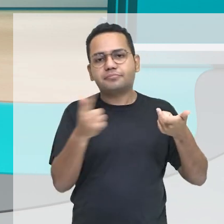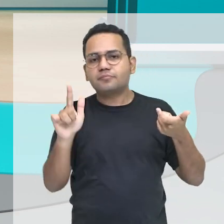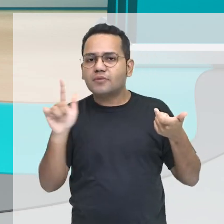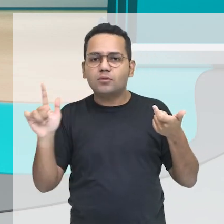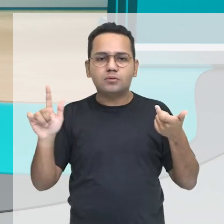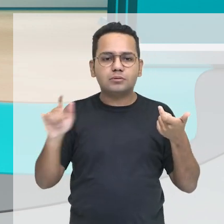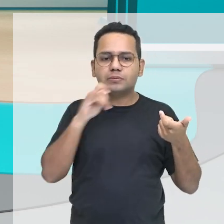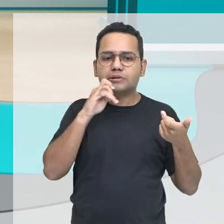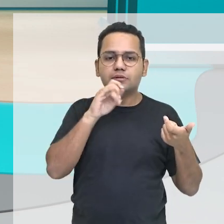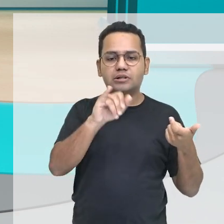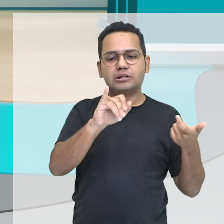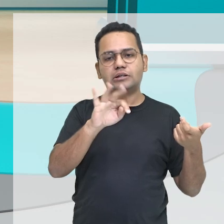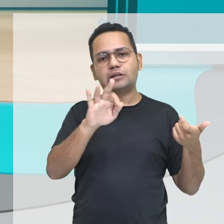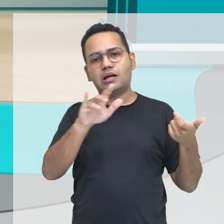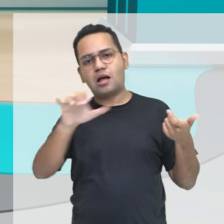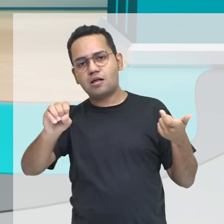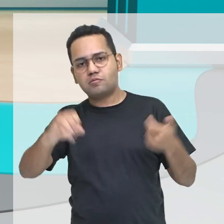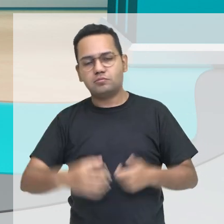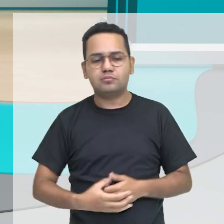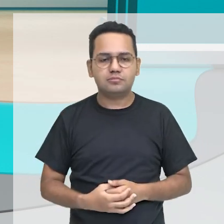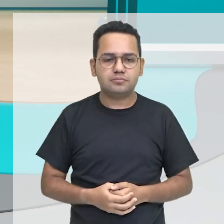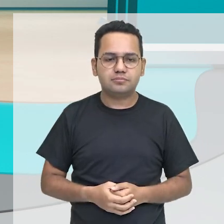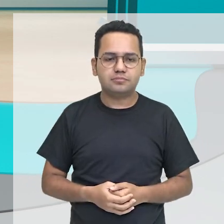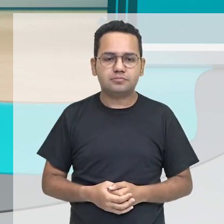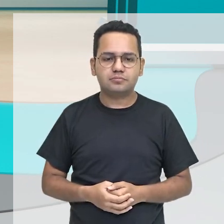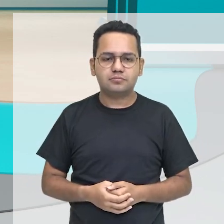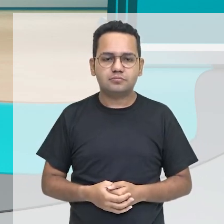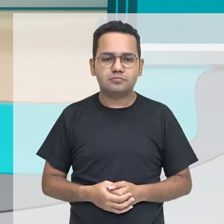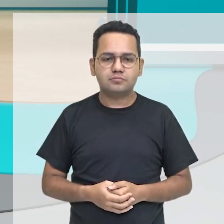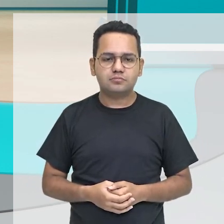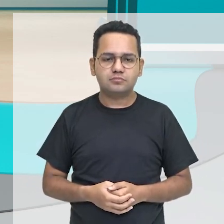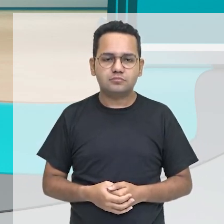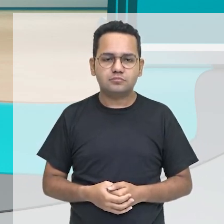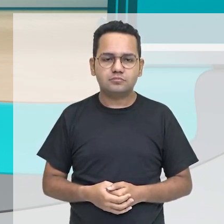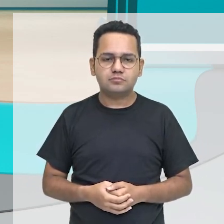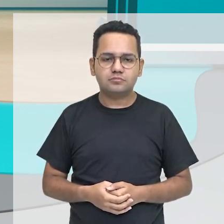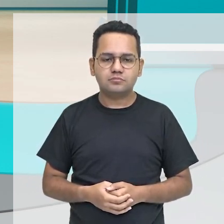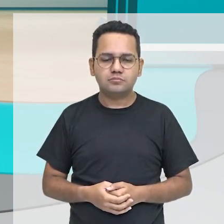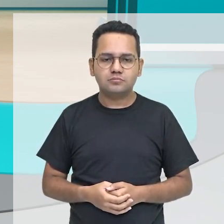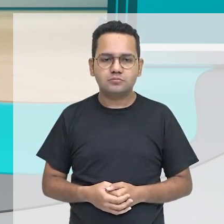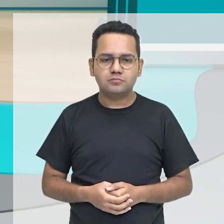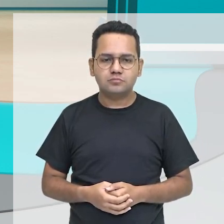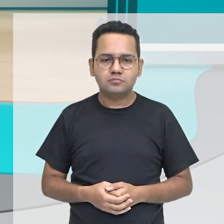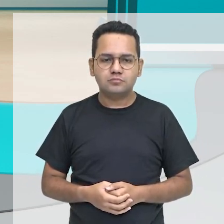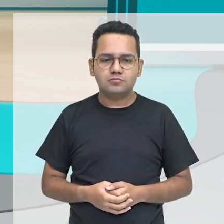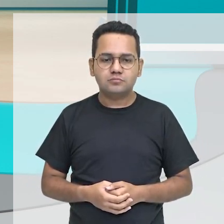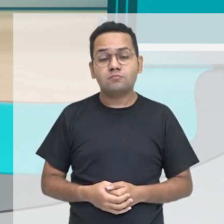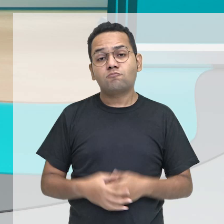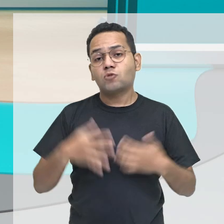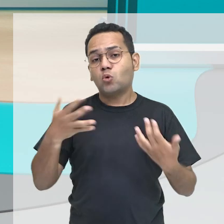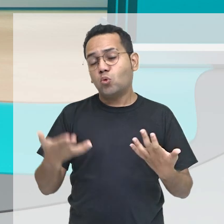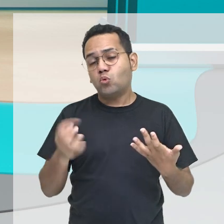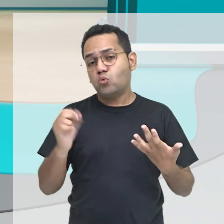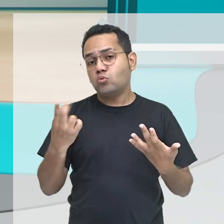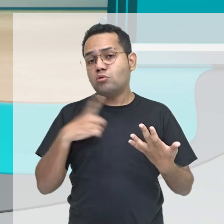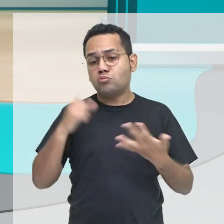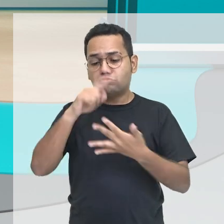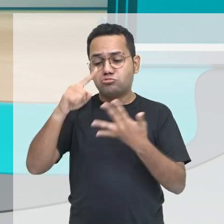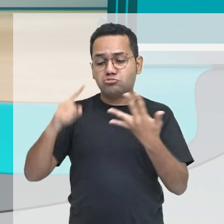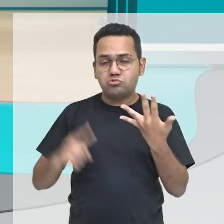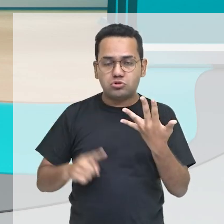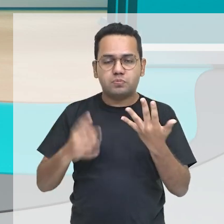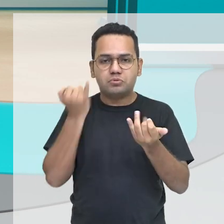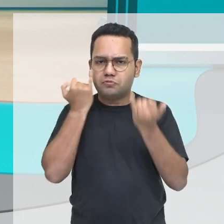em itálico, ok? Alguma marca que possa ter no texto que vai te ajudar. Sem